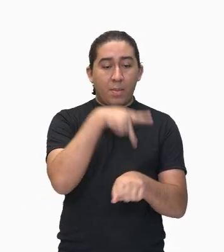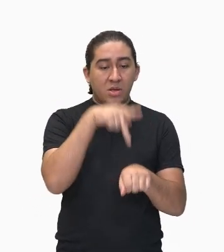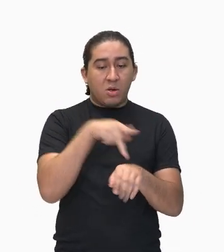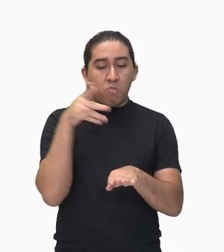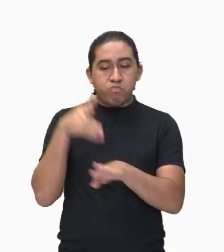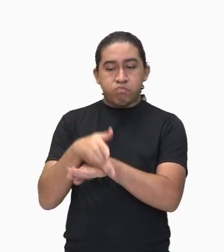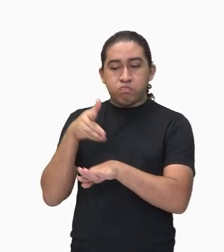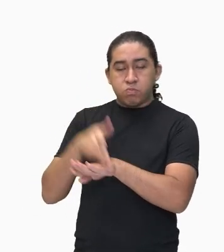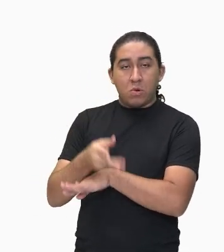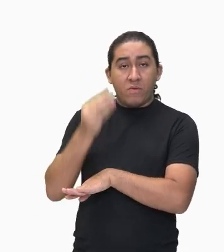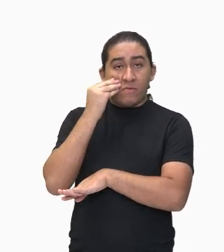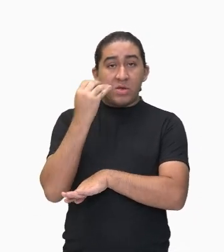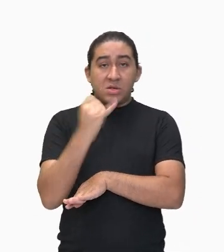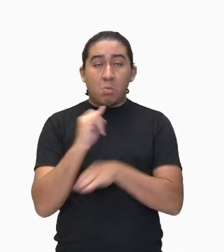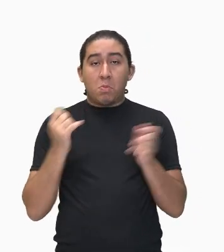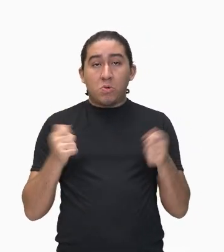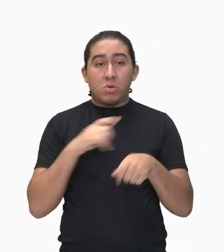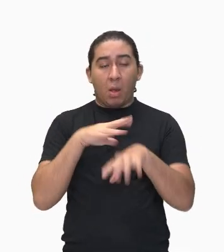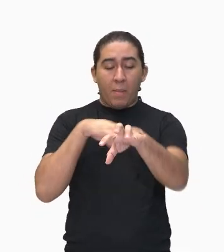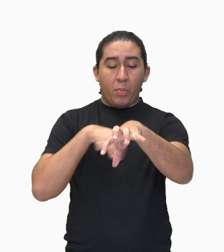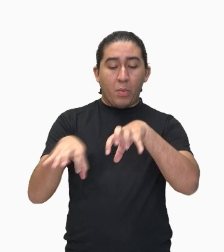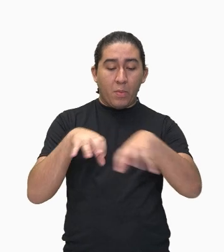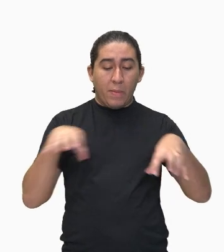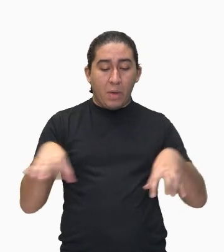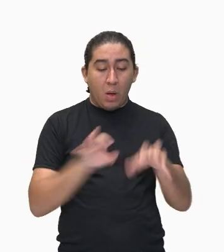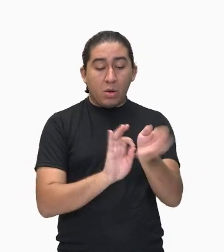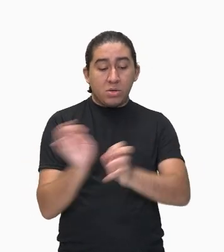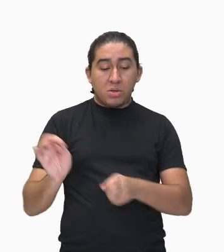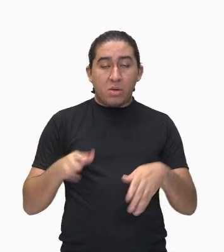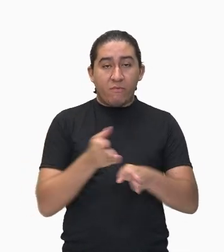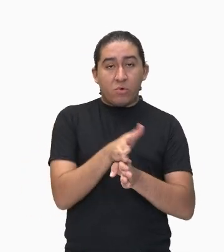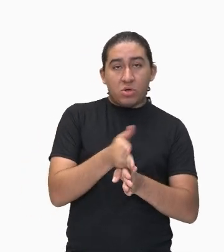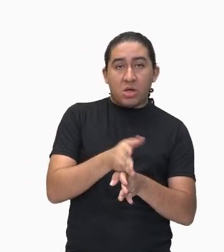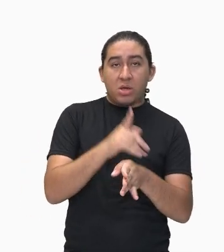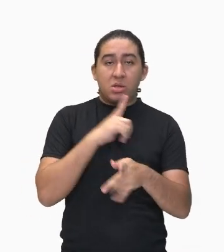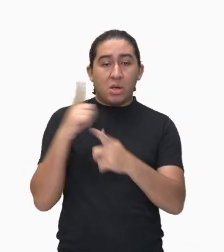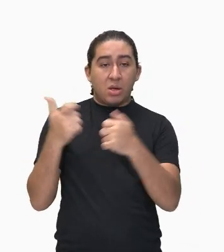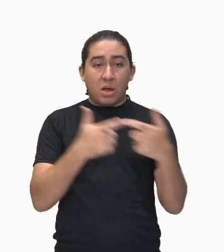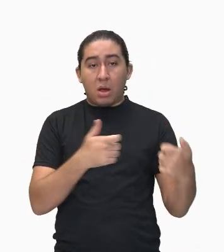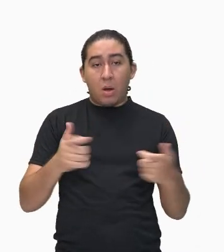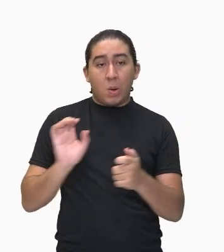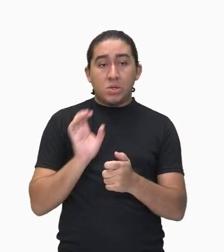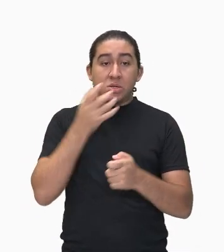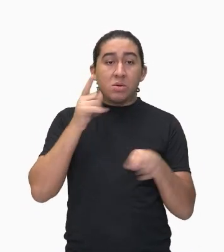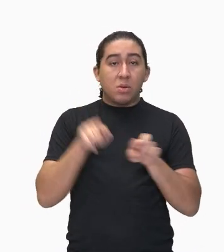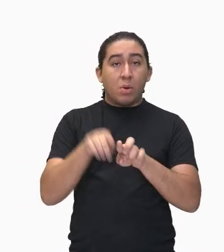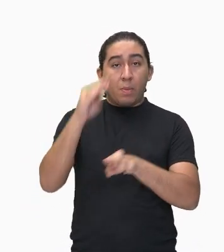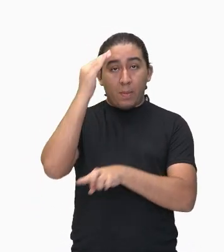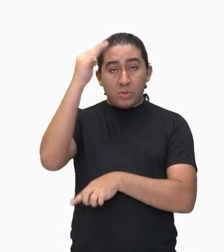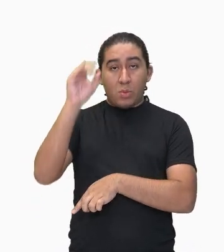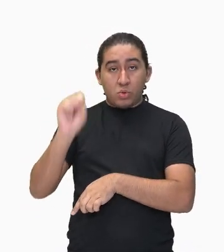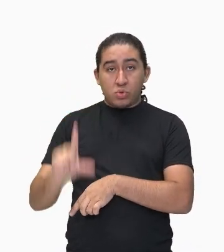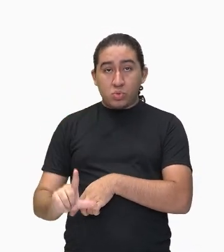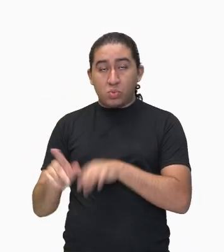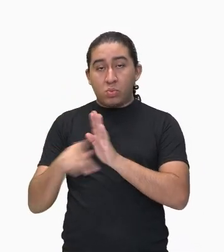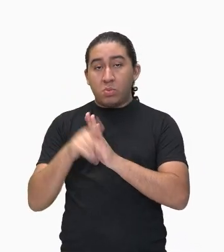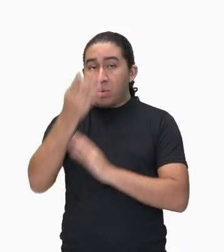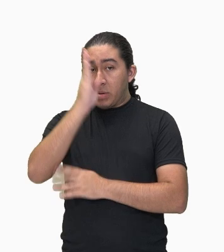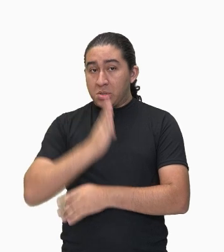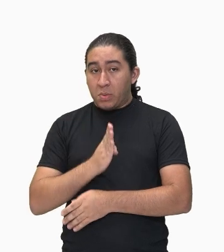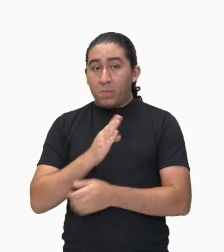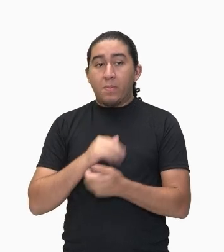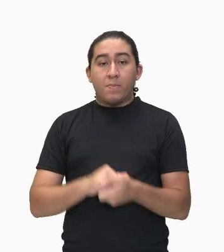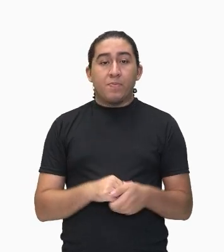tentaram tomar parte do Brasil, e aí aconteceram guerras, especialmente no sul do Brasil, né?